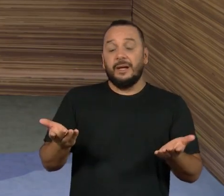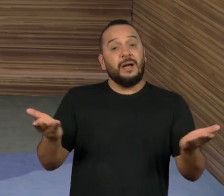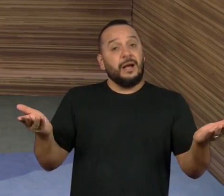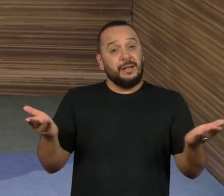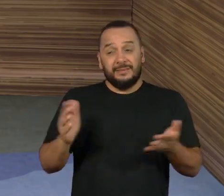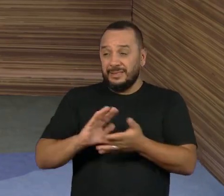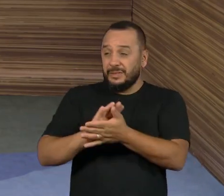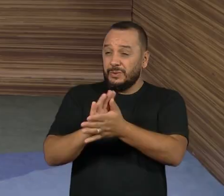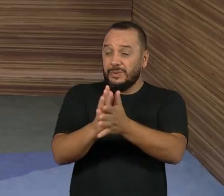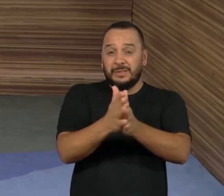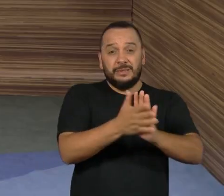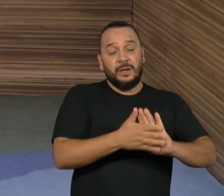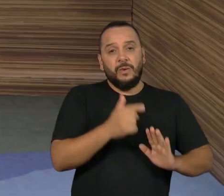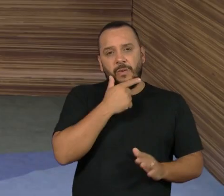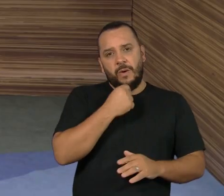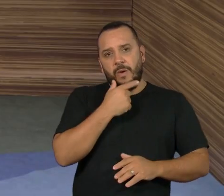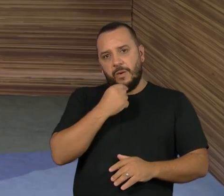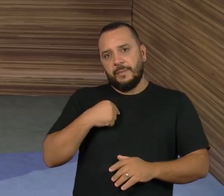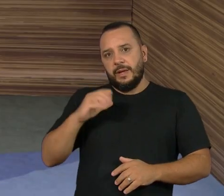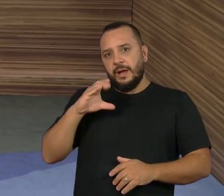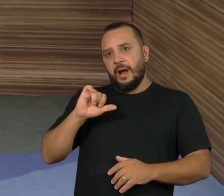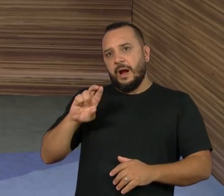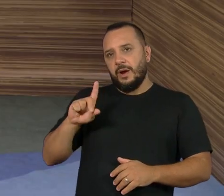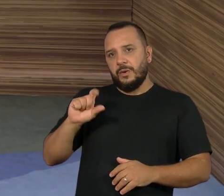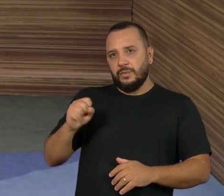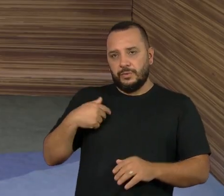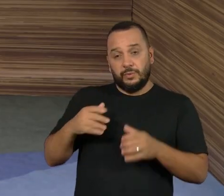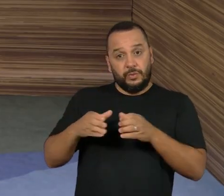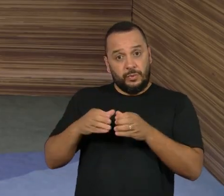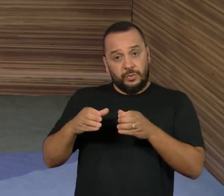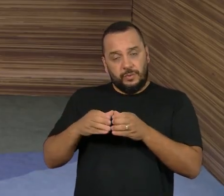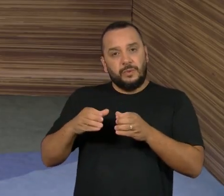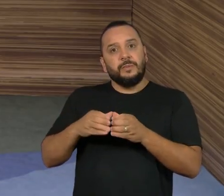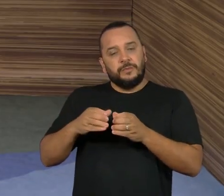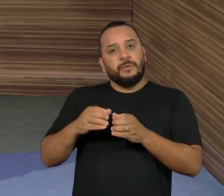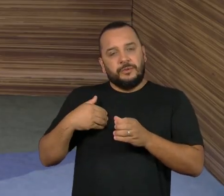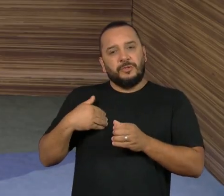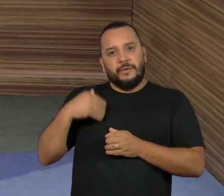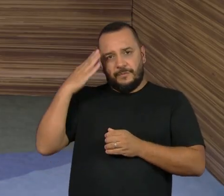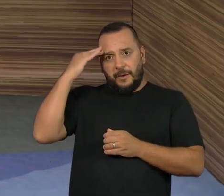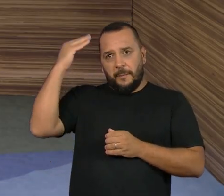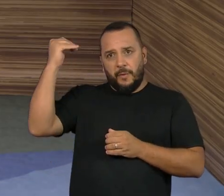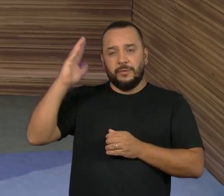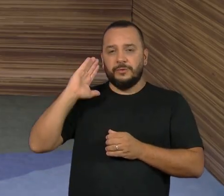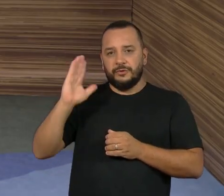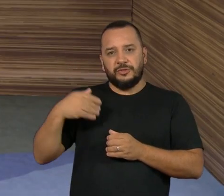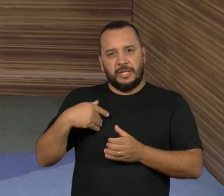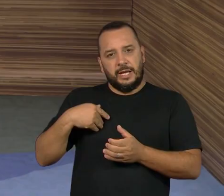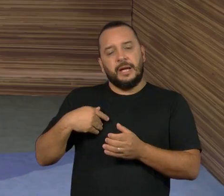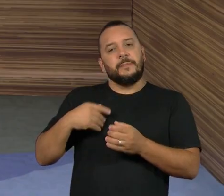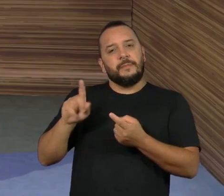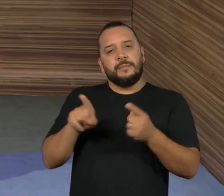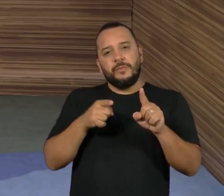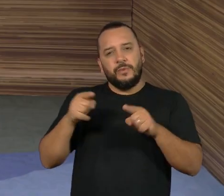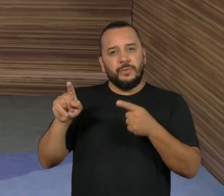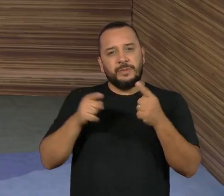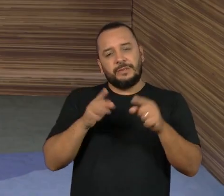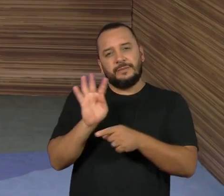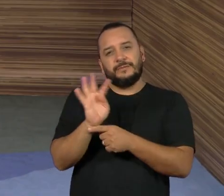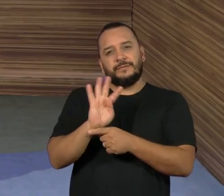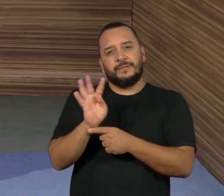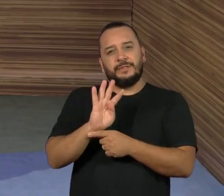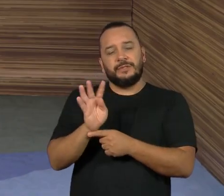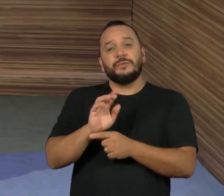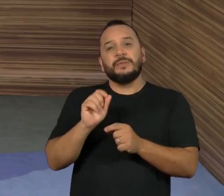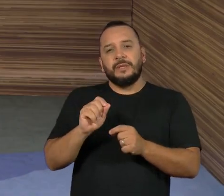letrista Carlos Renault e um grupo de artistas lançaram a música e o clipe Ó Pantanal, um apelo para salvar a maior